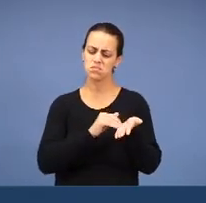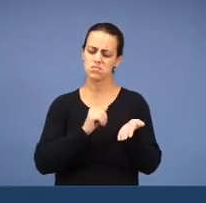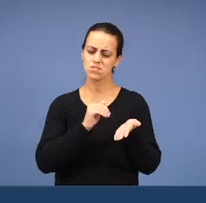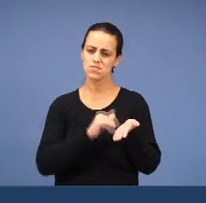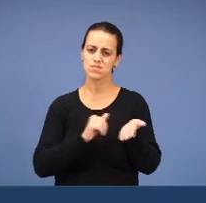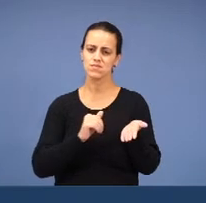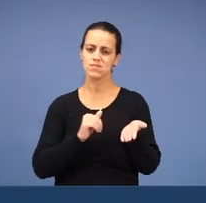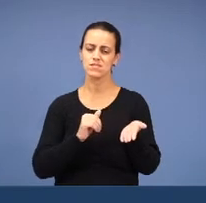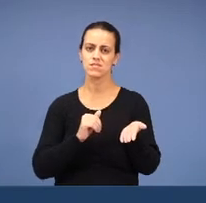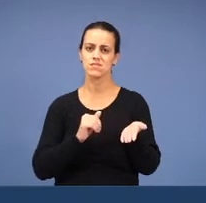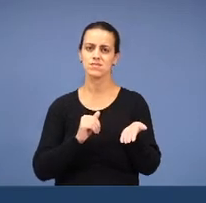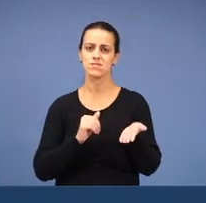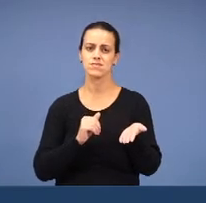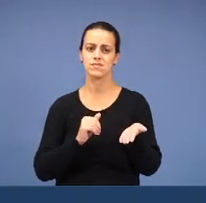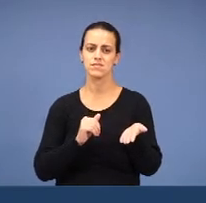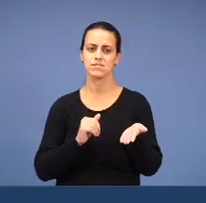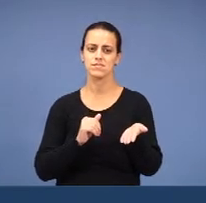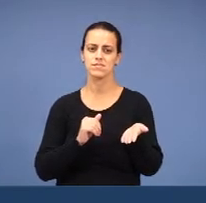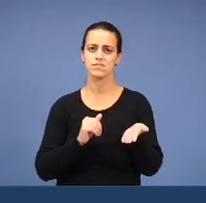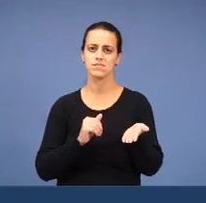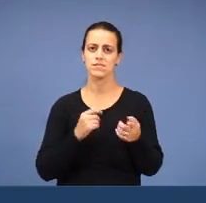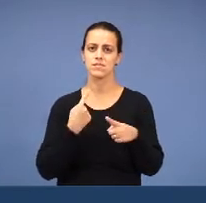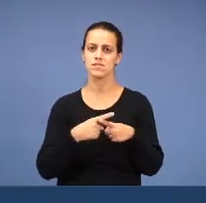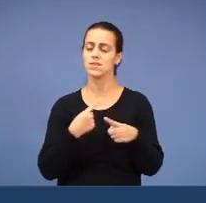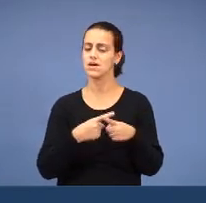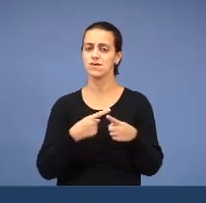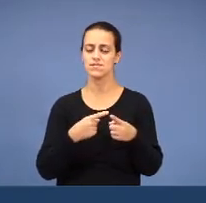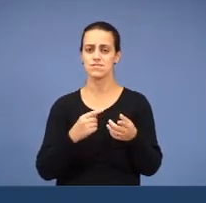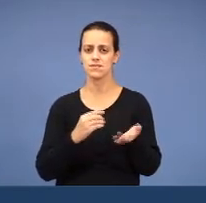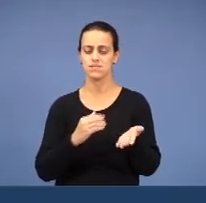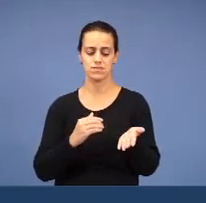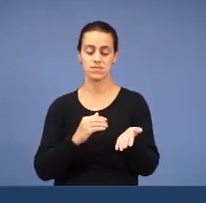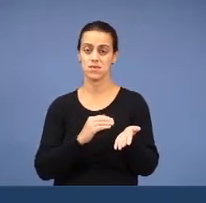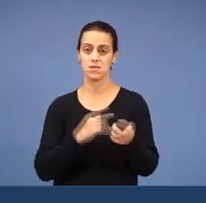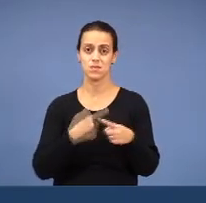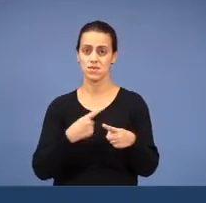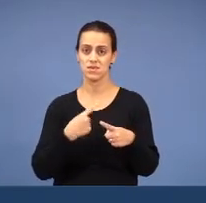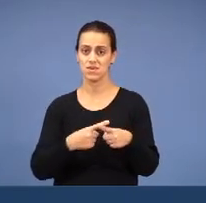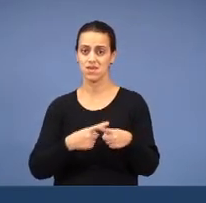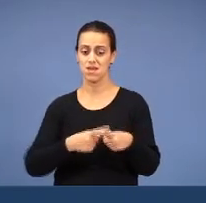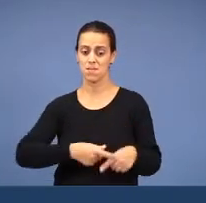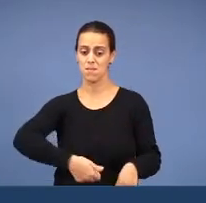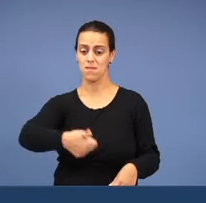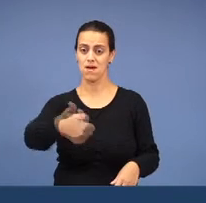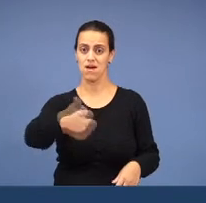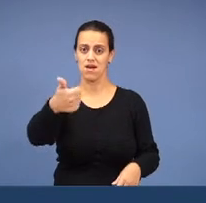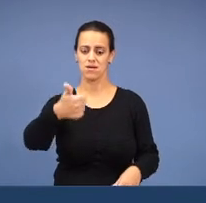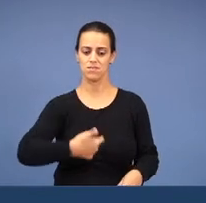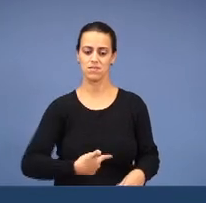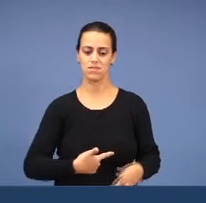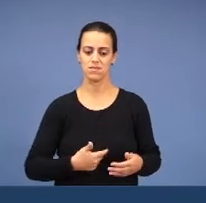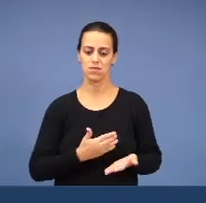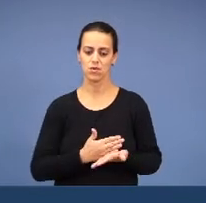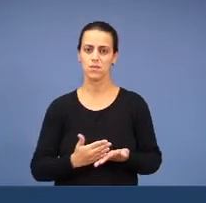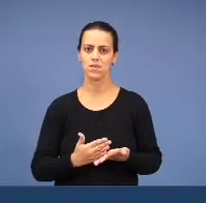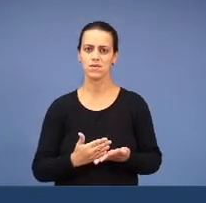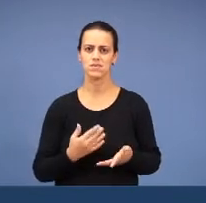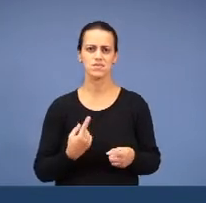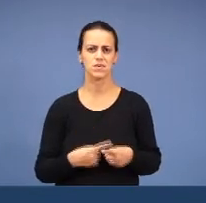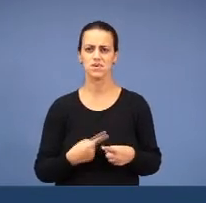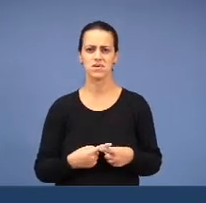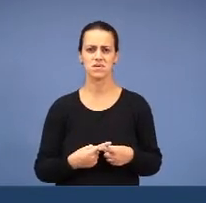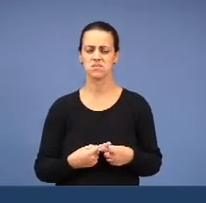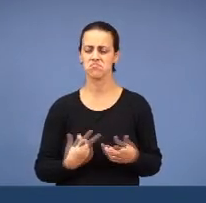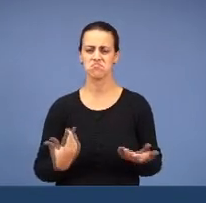Tendo, porque as suas obras são maiores do que as primeiras. Sabe por quê? Não dá para entender como